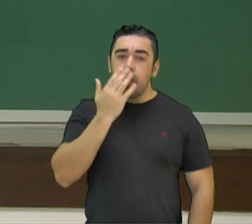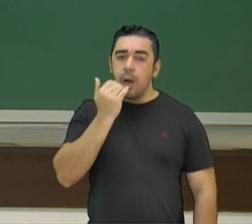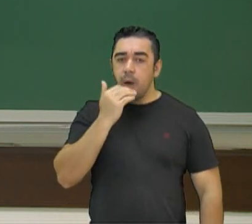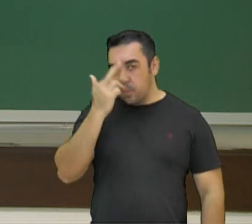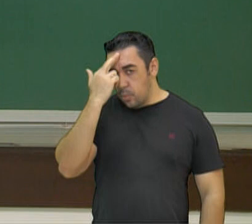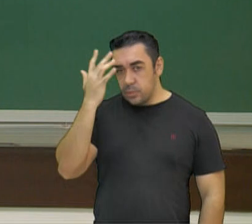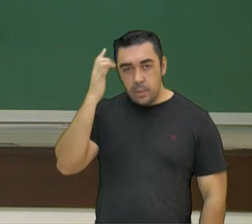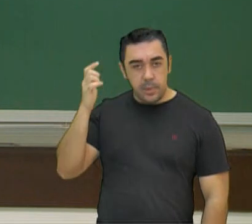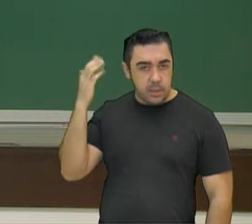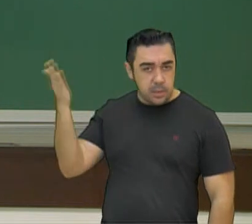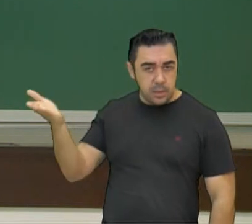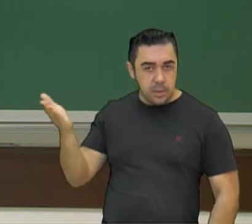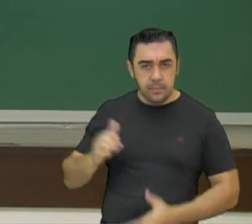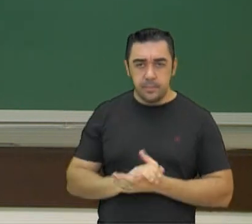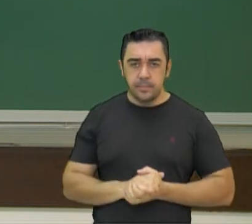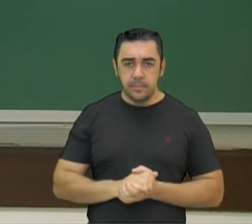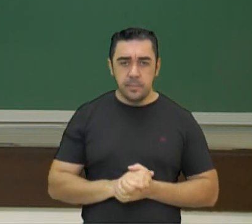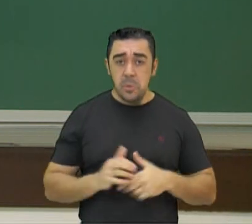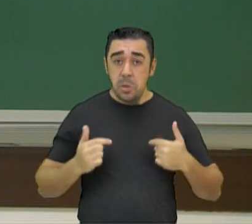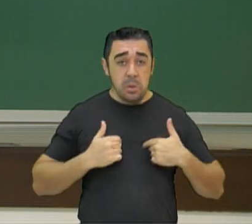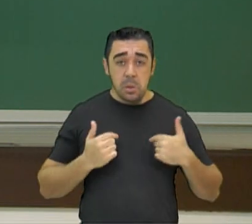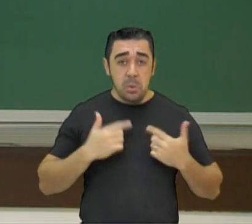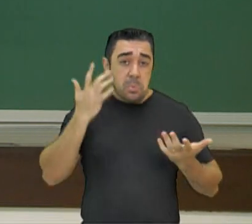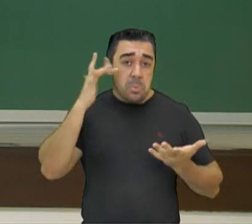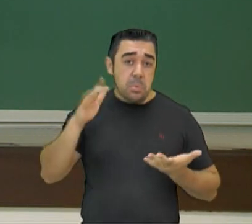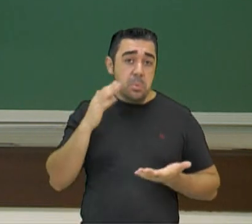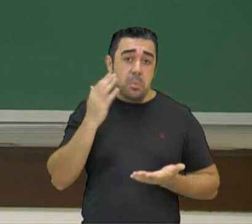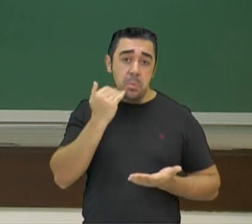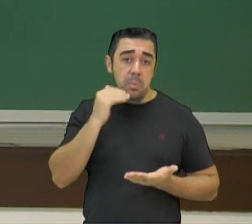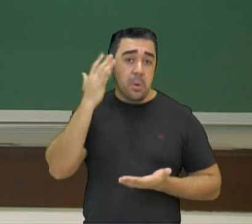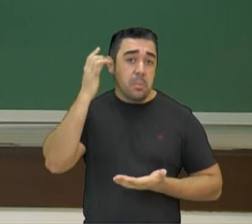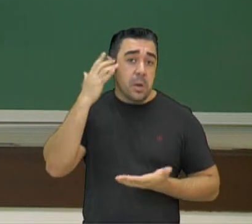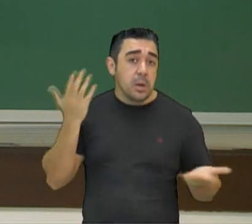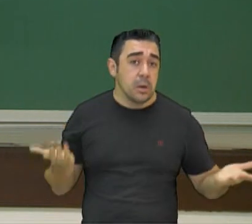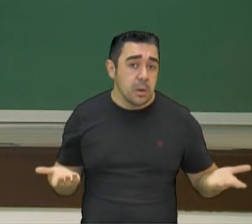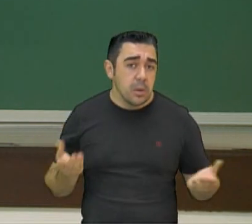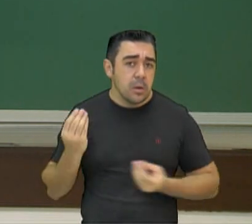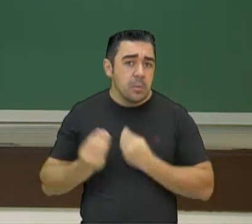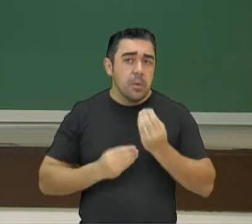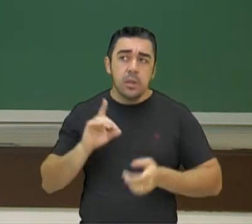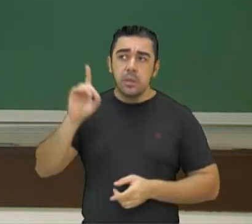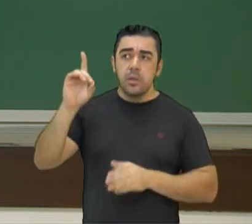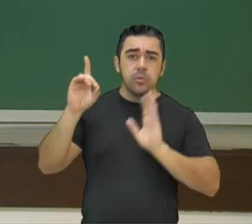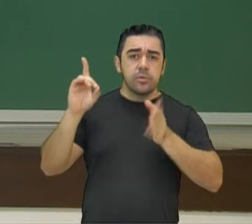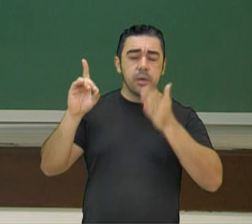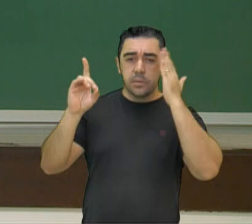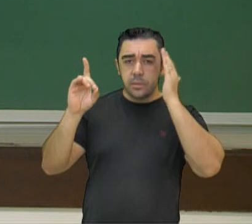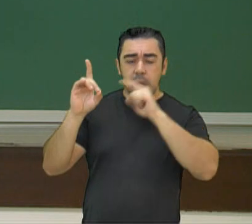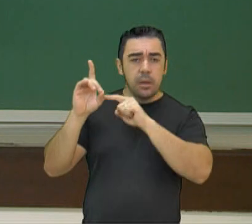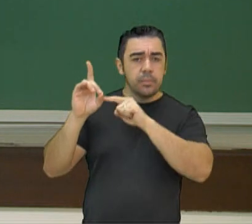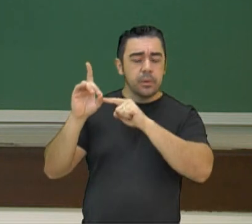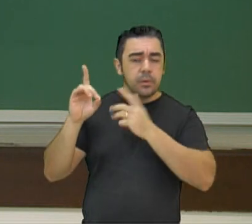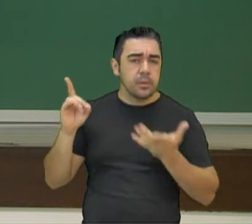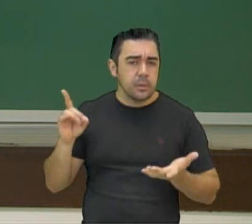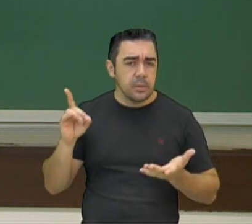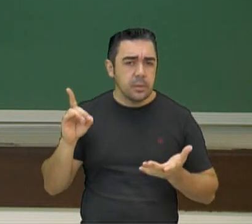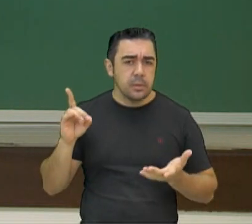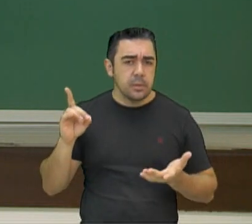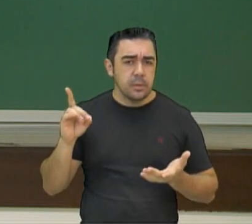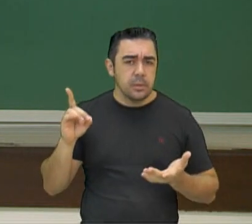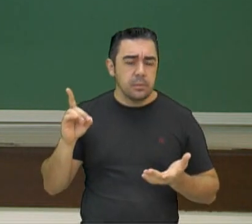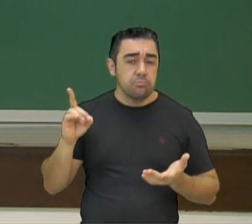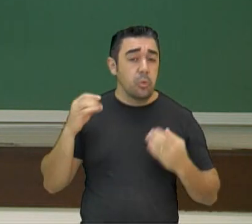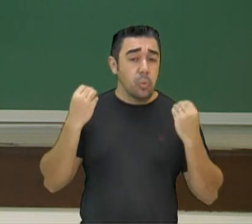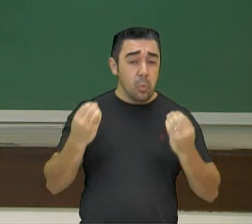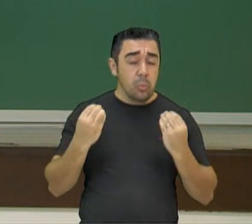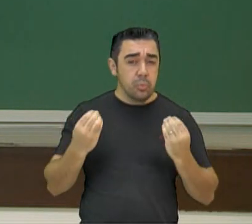amanhã? Se nem eu mesmo não sei o que, que eu vou almoçar amanhã, porque eu ainda não escolhi. E como que Deus pode